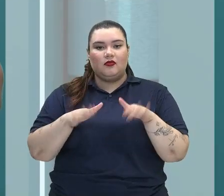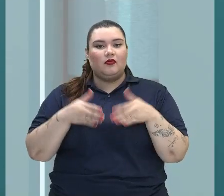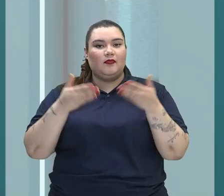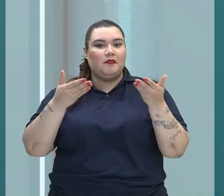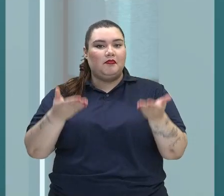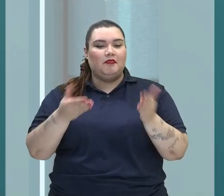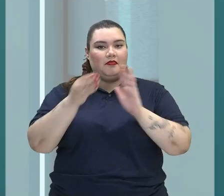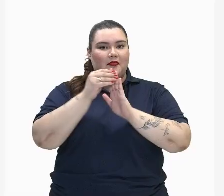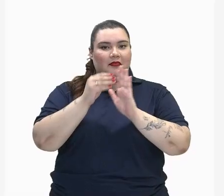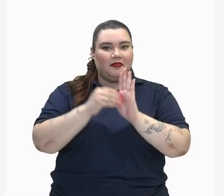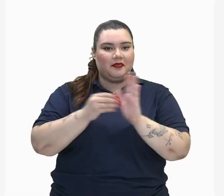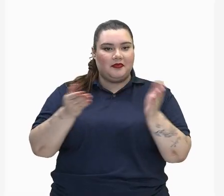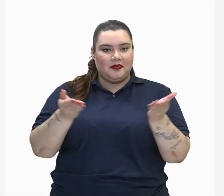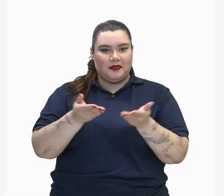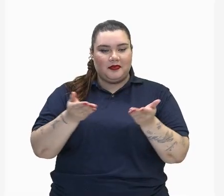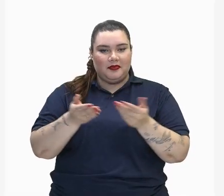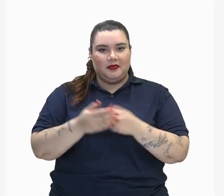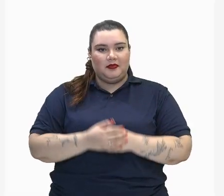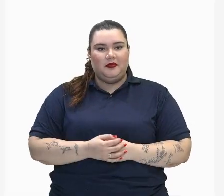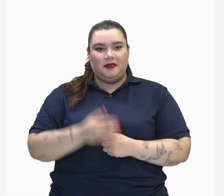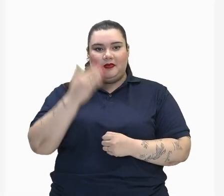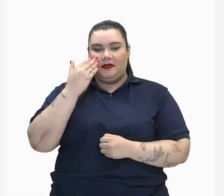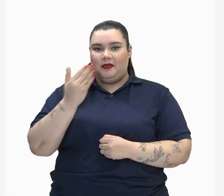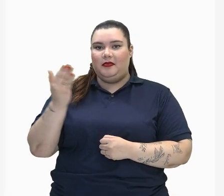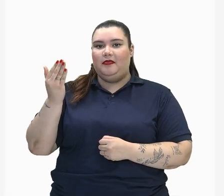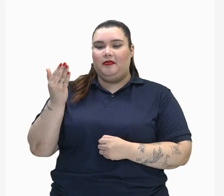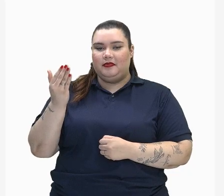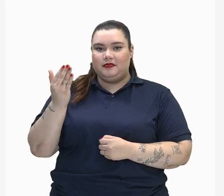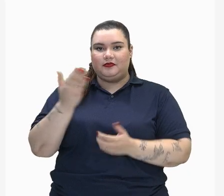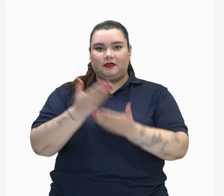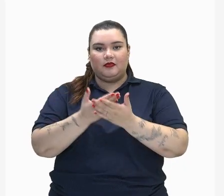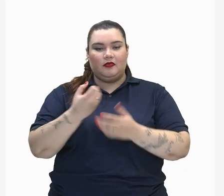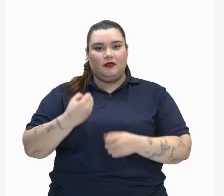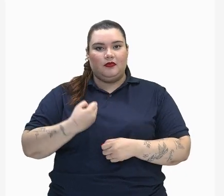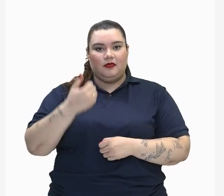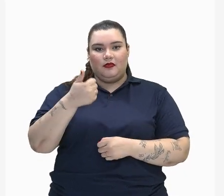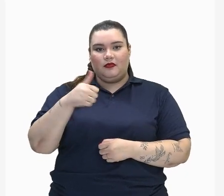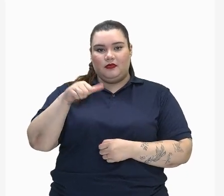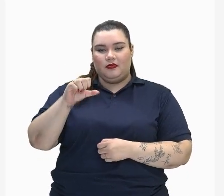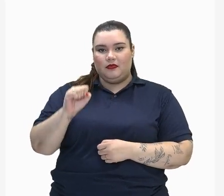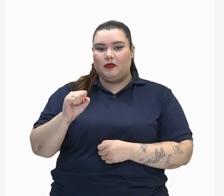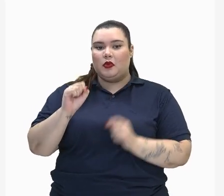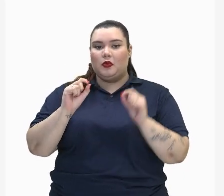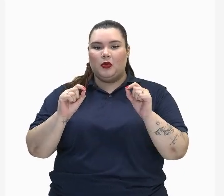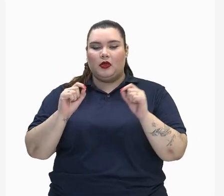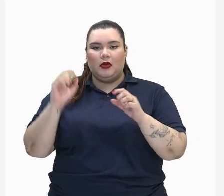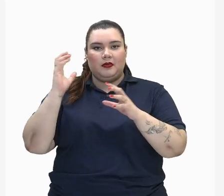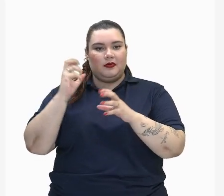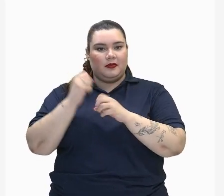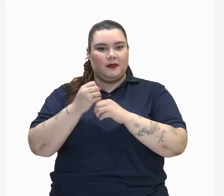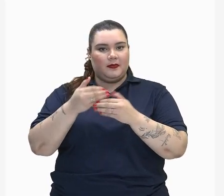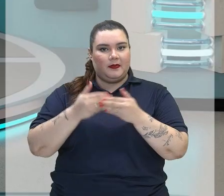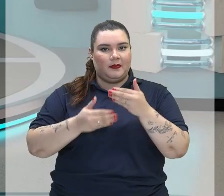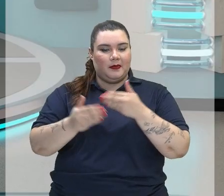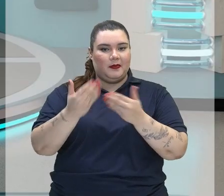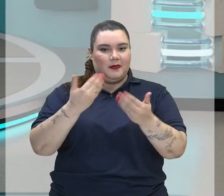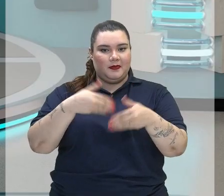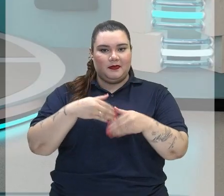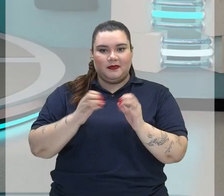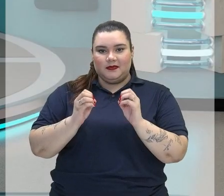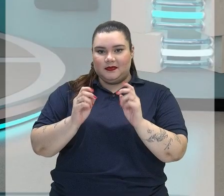verificar, né, o assunto da nossa aula. Então, temos na aula 18, revisão e